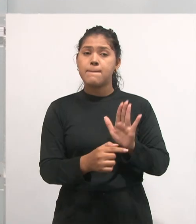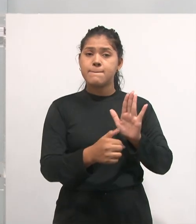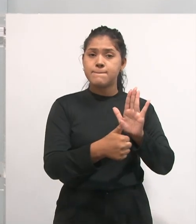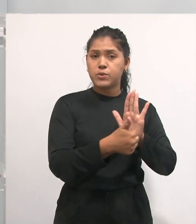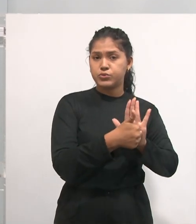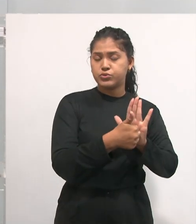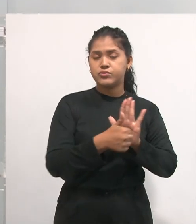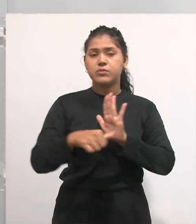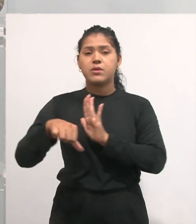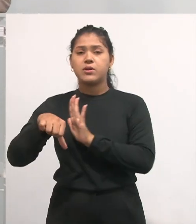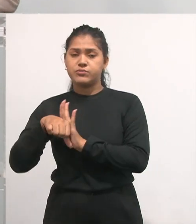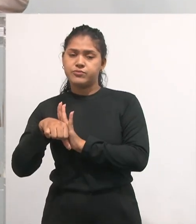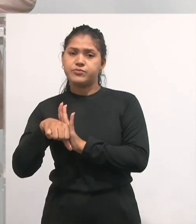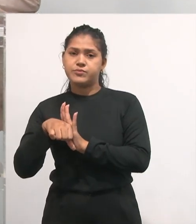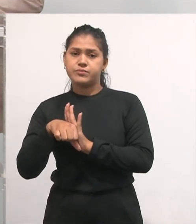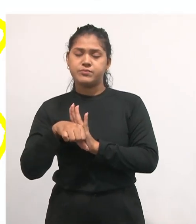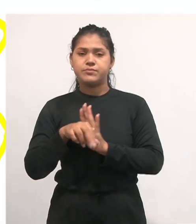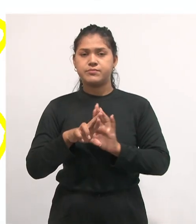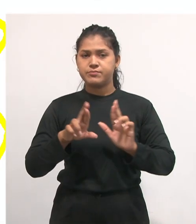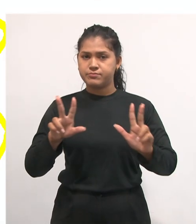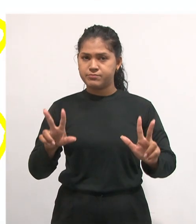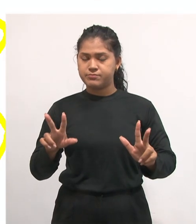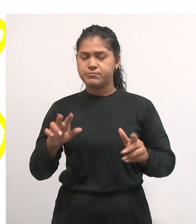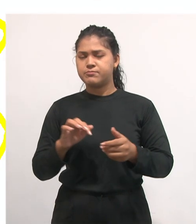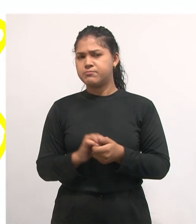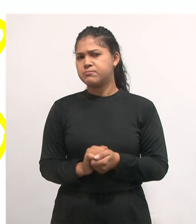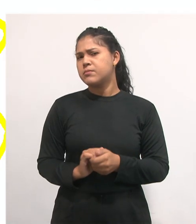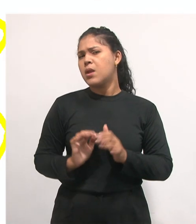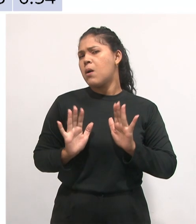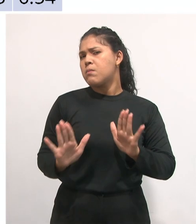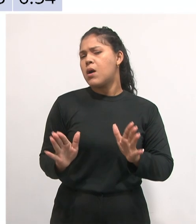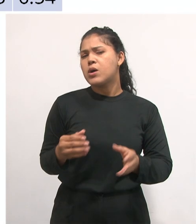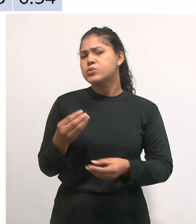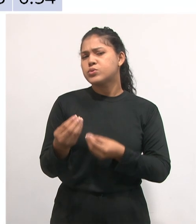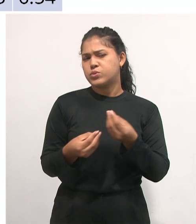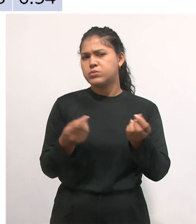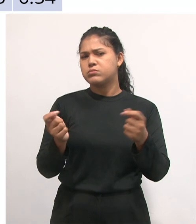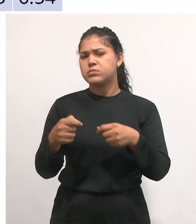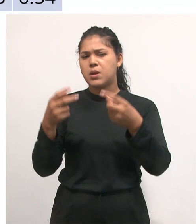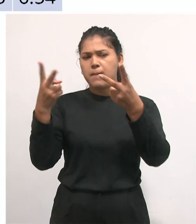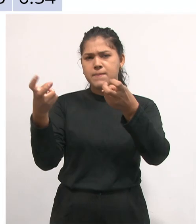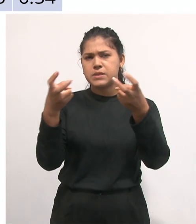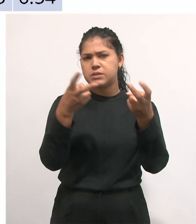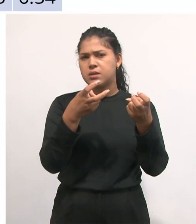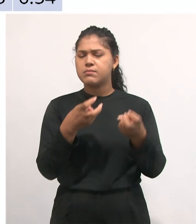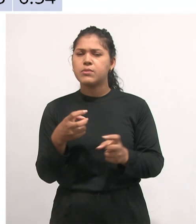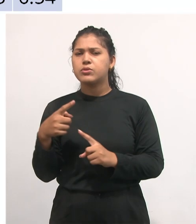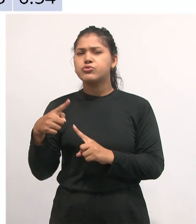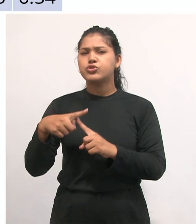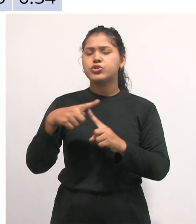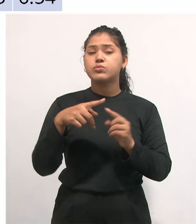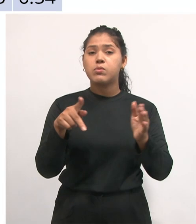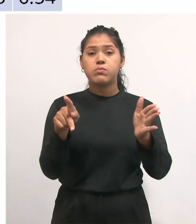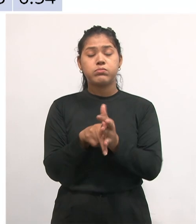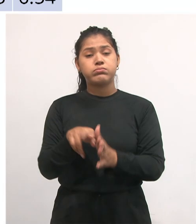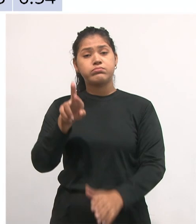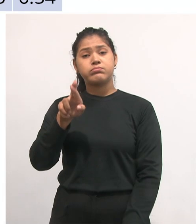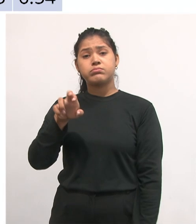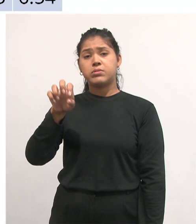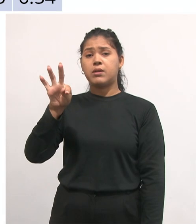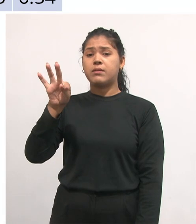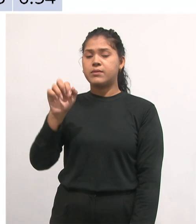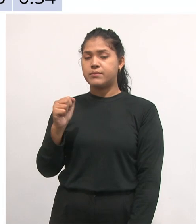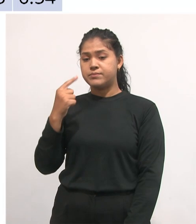outra desce. Beleza? Mas como que a gente pode definir essa reta? Olha, essa reta, aqui tem mais outro